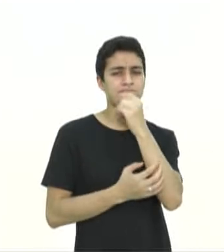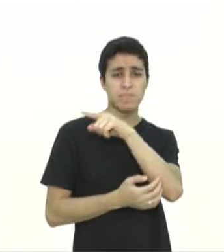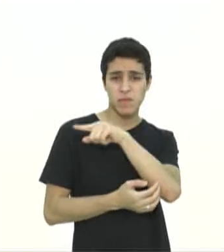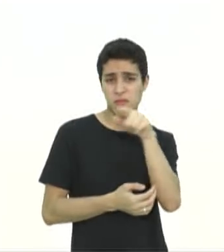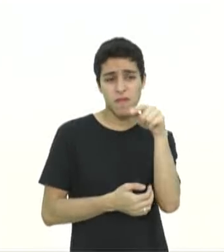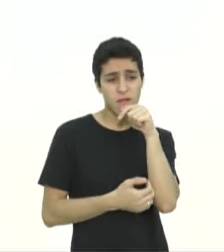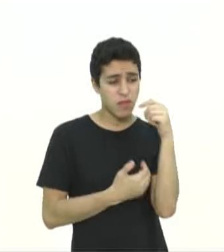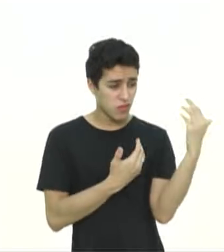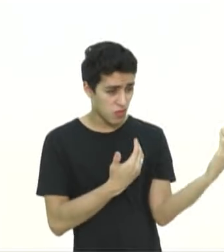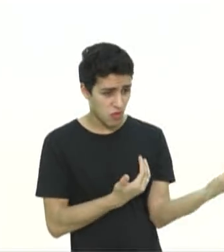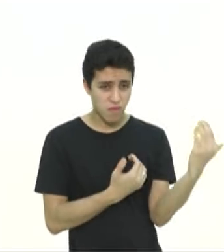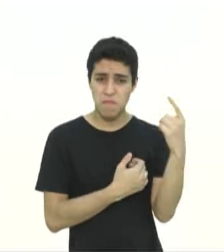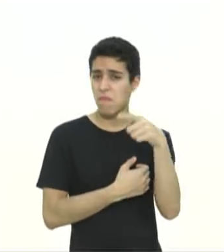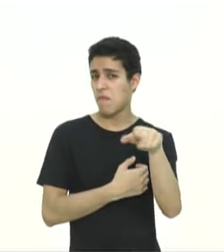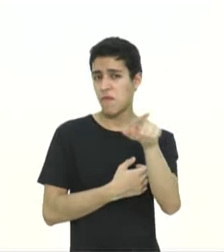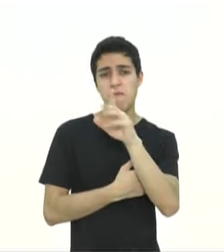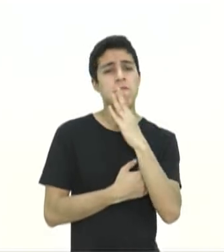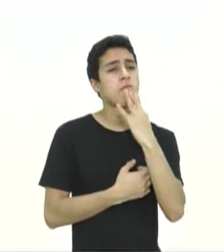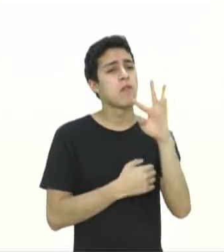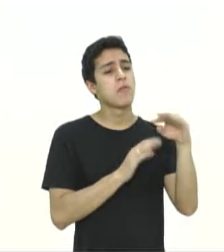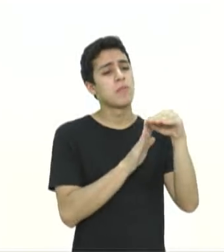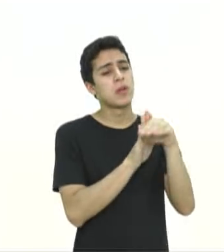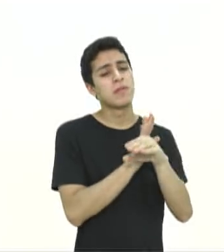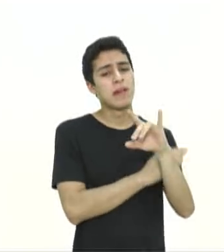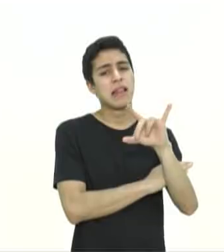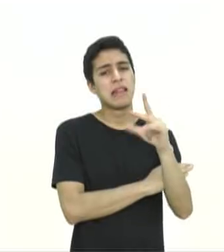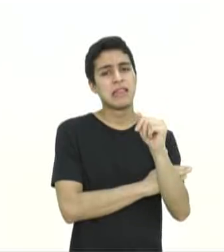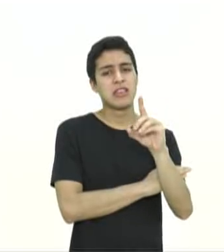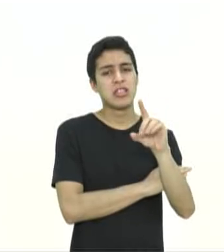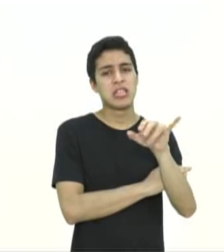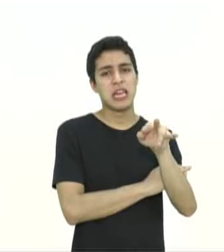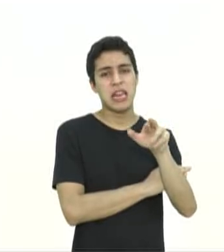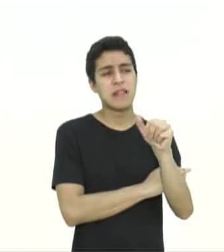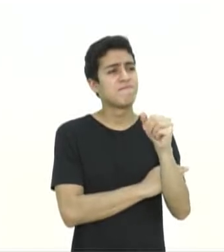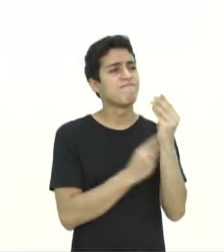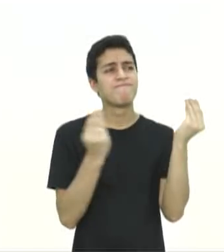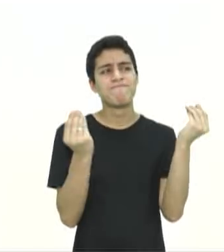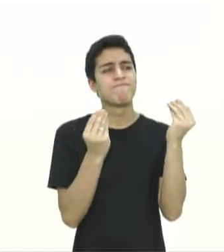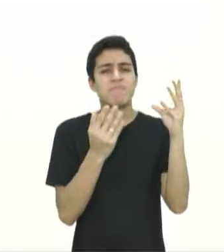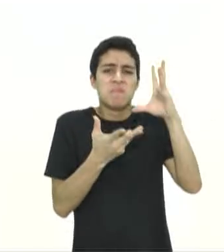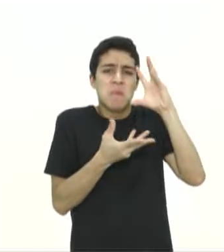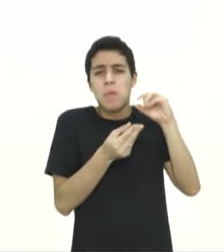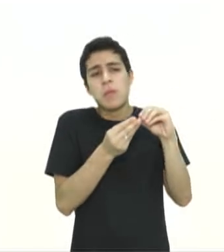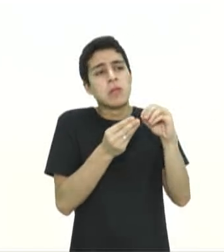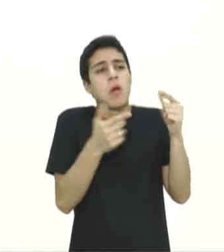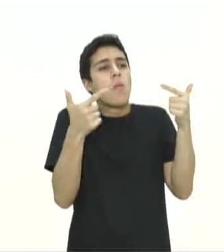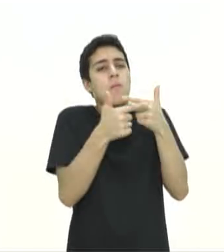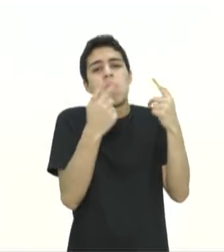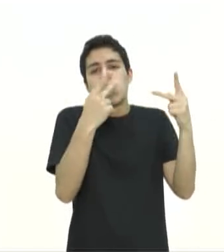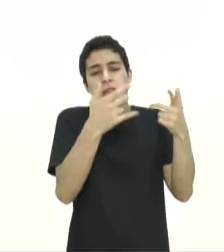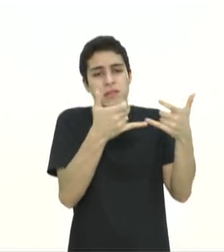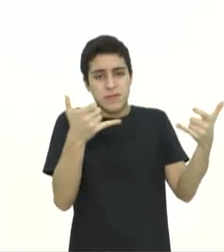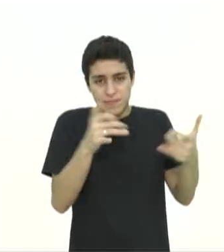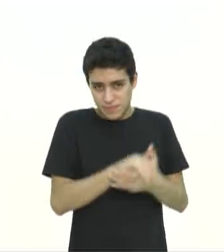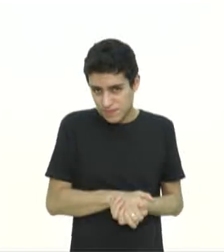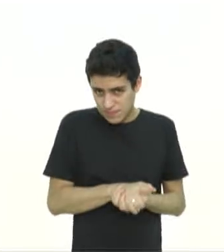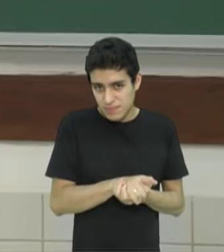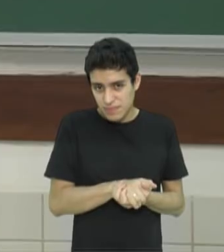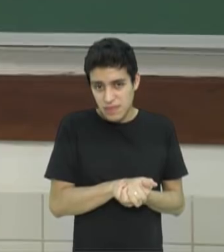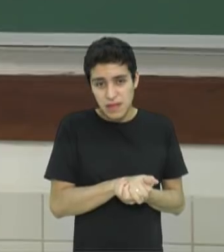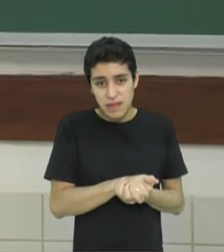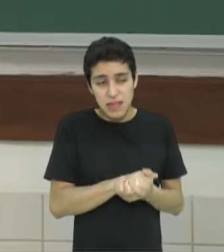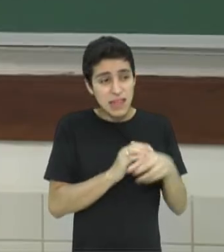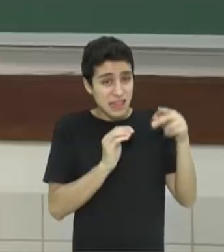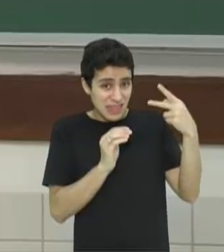ainda é muito jovem e não conhecia o programa Linha Direta, pode ter perdido parte do humor dessa tirinha, porque o conhecimento